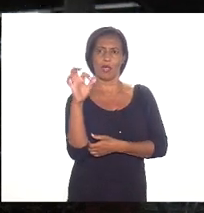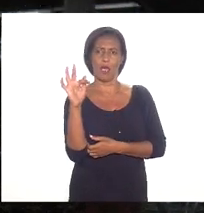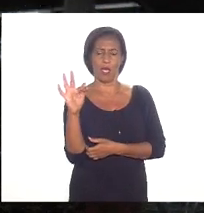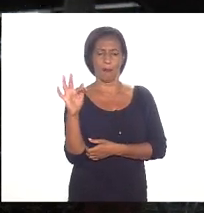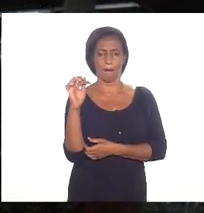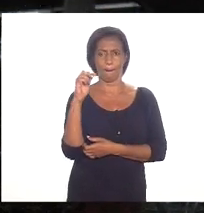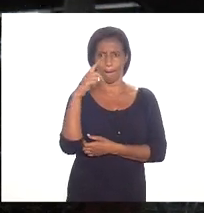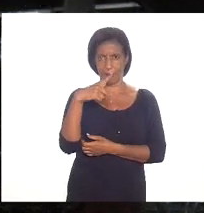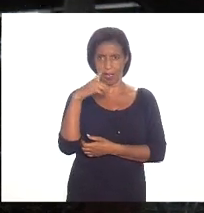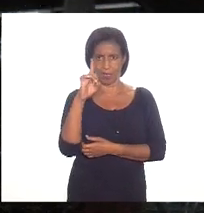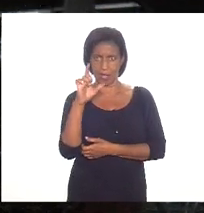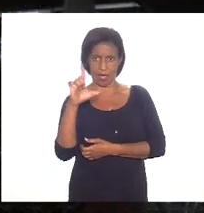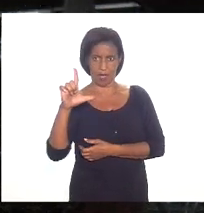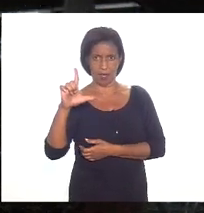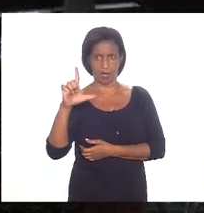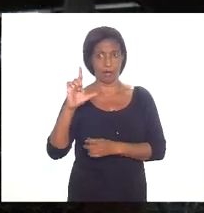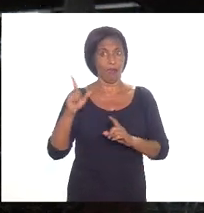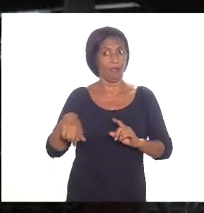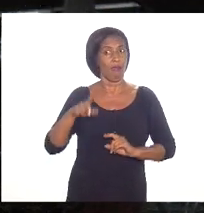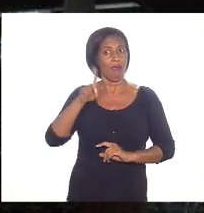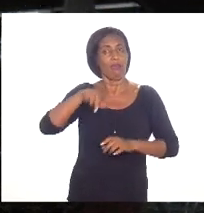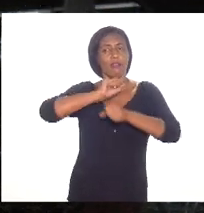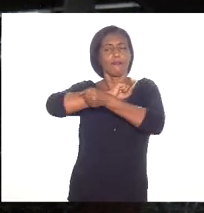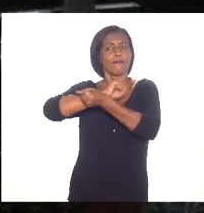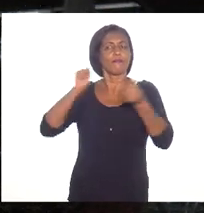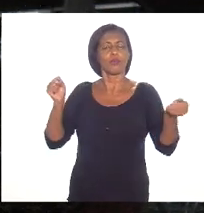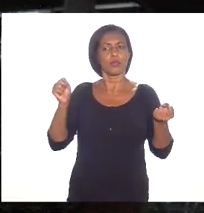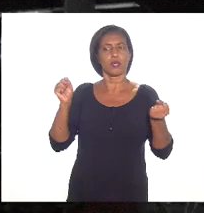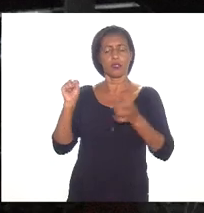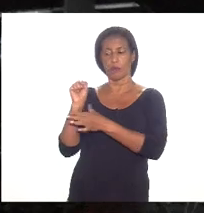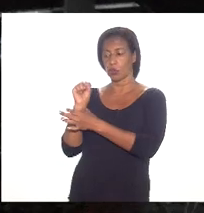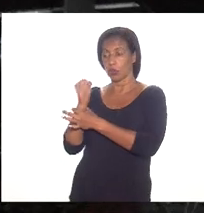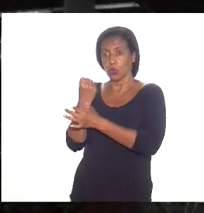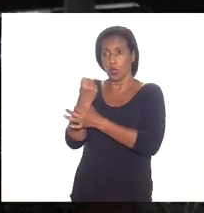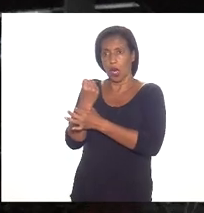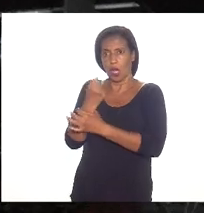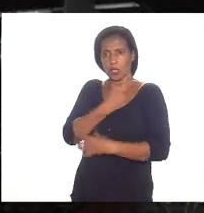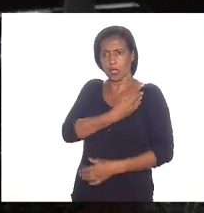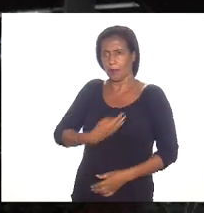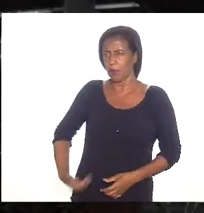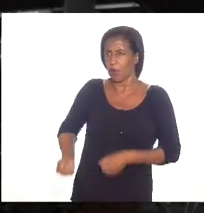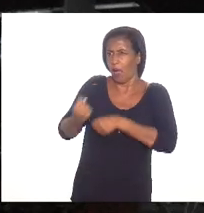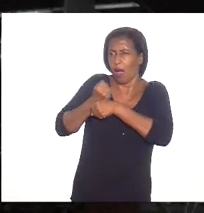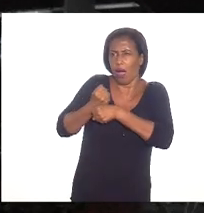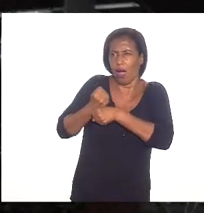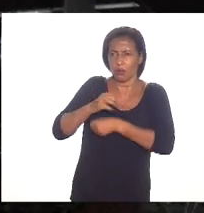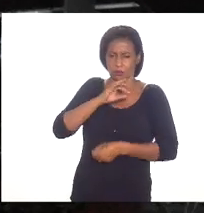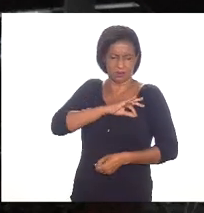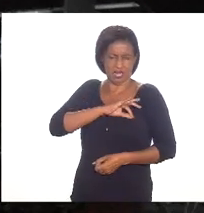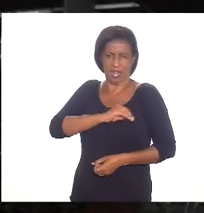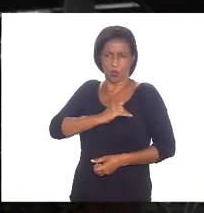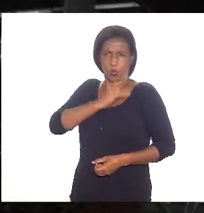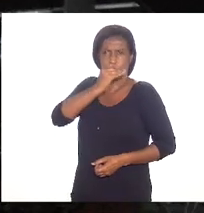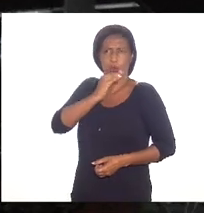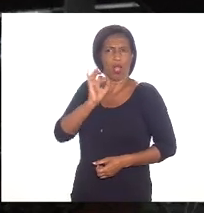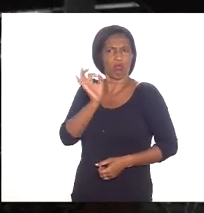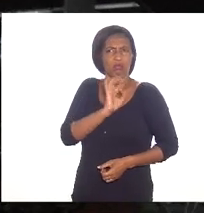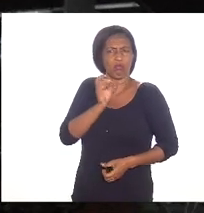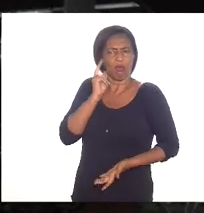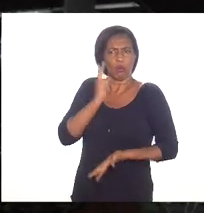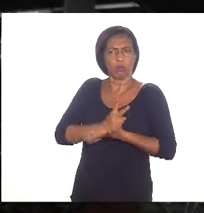É impossível a área de segurança pública ficar anos e anos sem aumento.